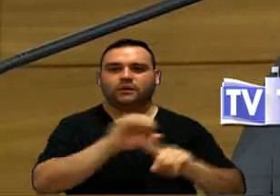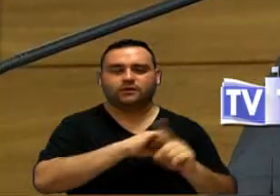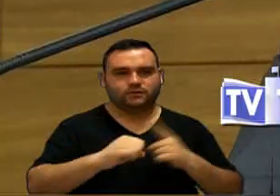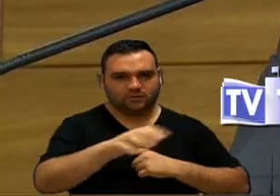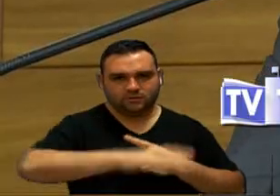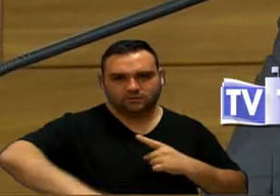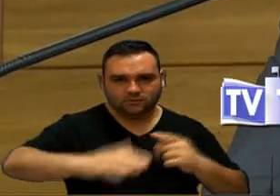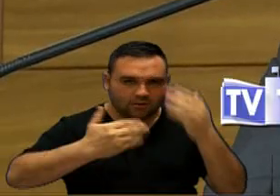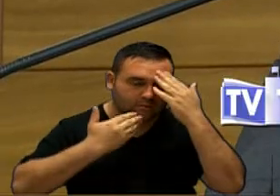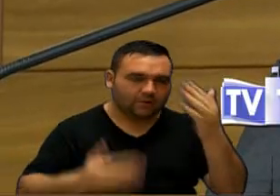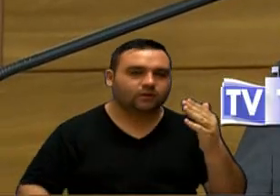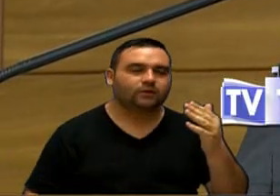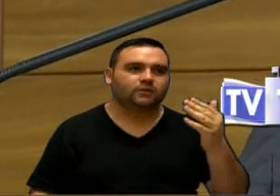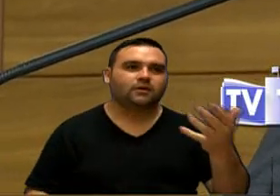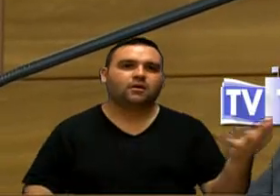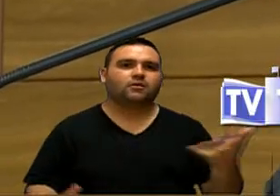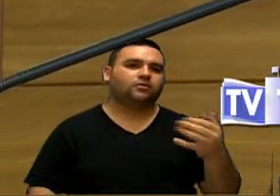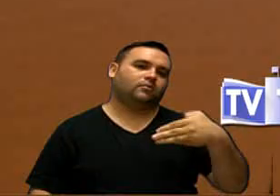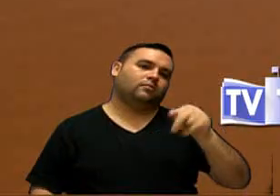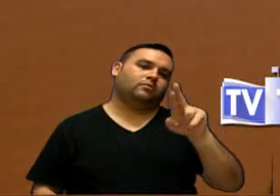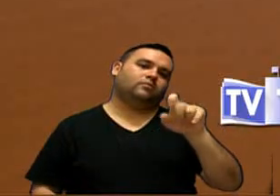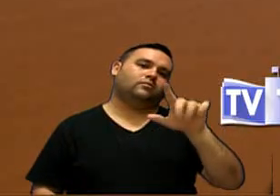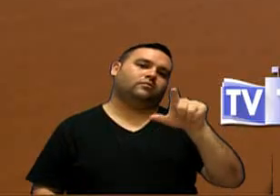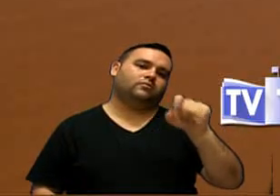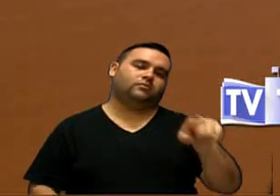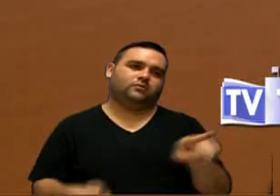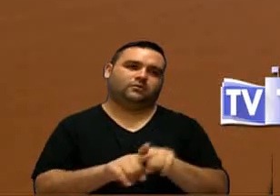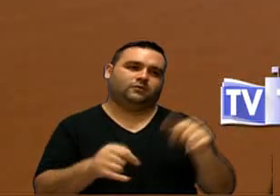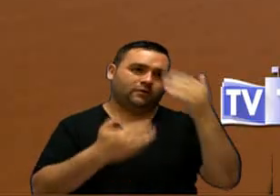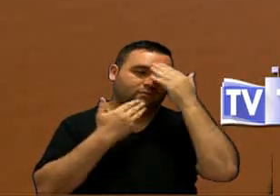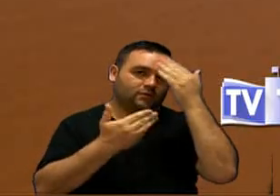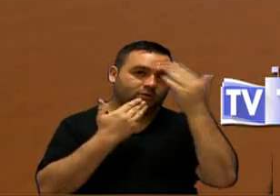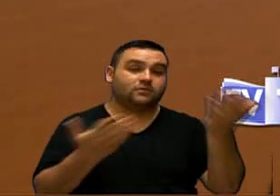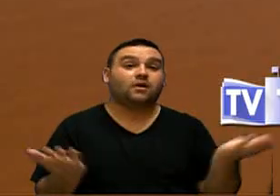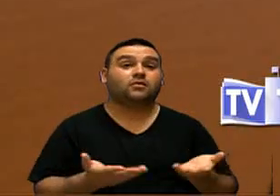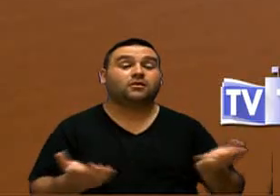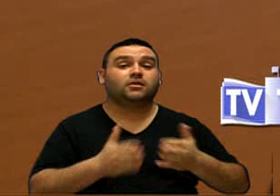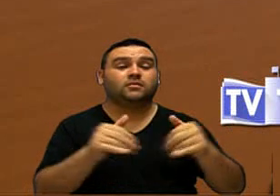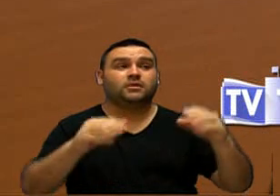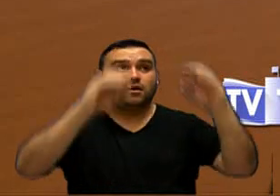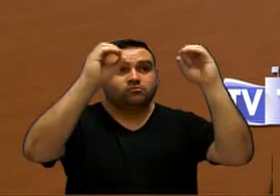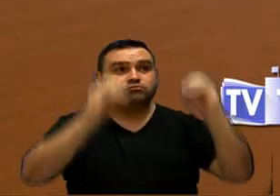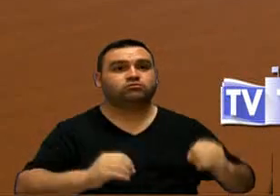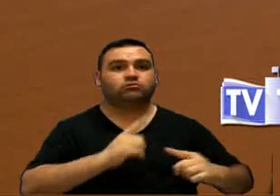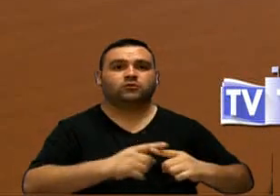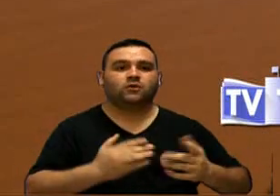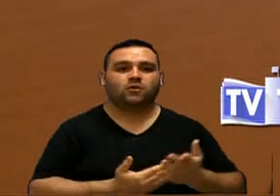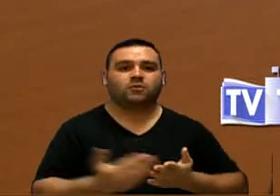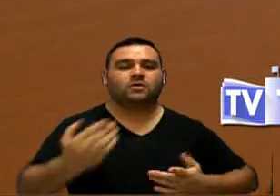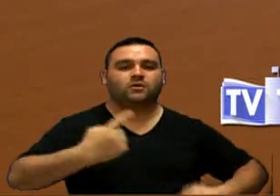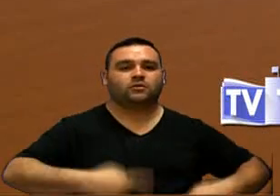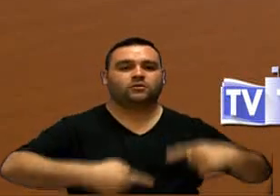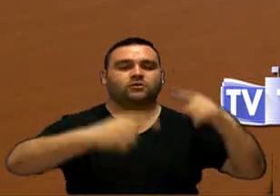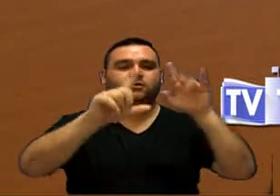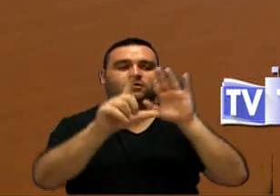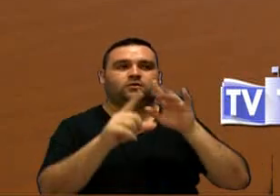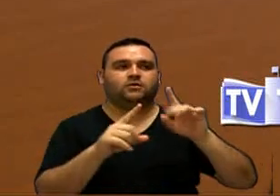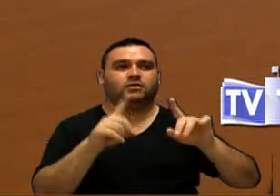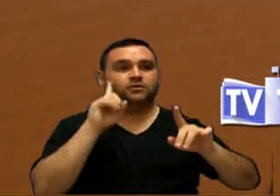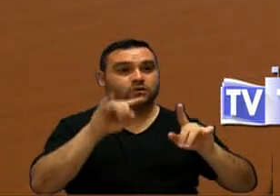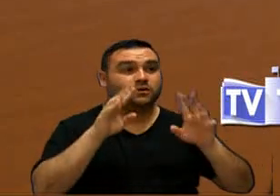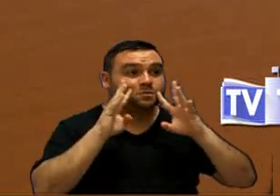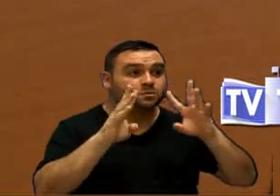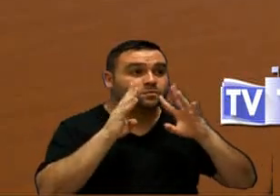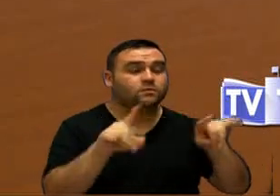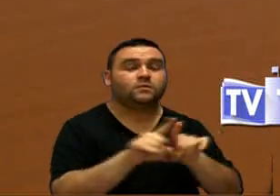sociedade. Obrigado, doutor Deli, doutor Marcelo. Obrigado a todos. Obrigado. Solicito que zere o painel para que possamos entrar na ordem do dia e